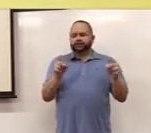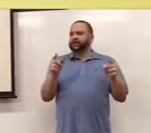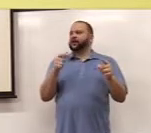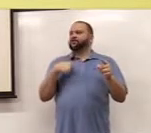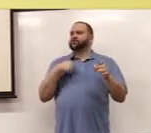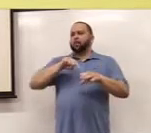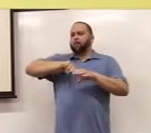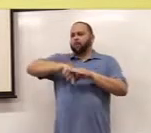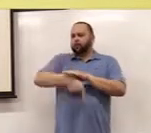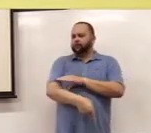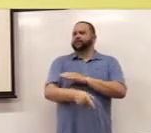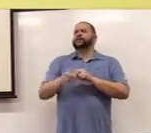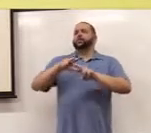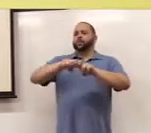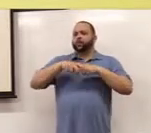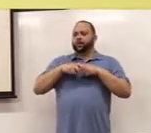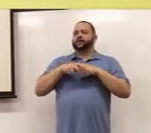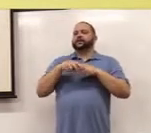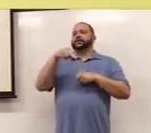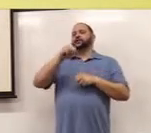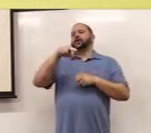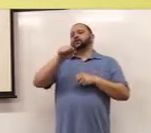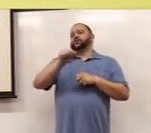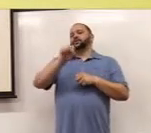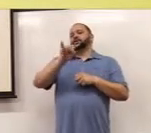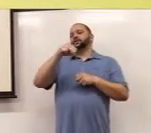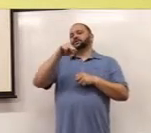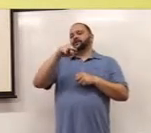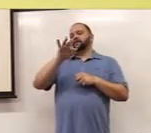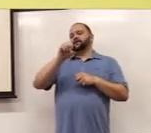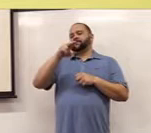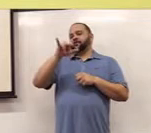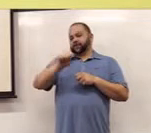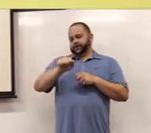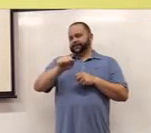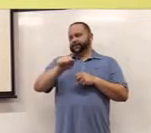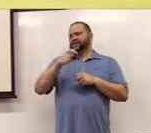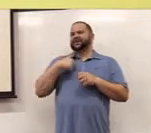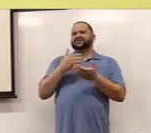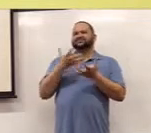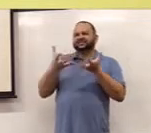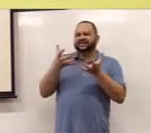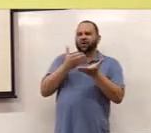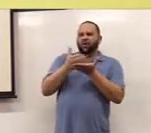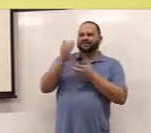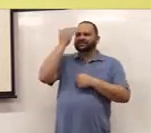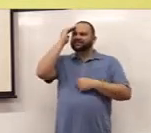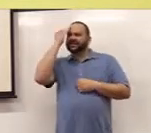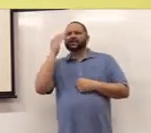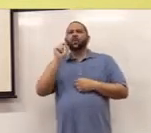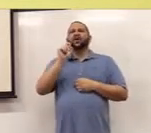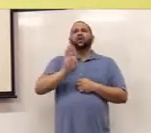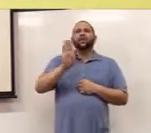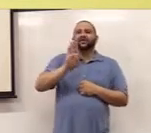análise musical, foi muito aprofundado por causa da nona sinfonia. Né? A gente passou a querer entender o que o Beethoven está querendo dizer para a